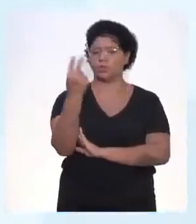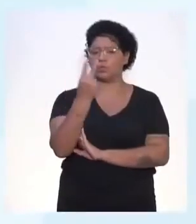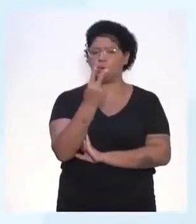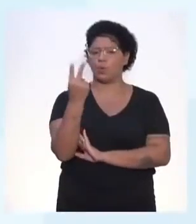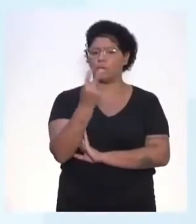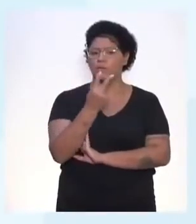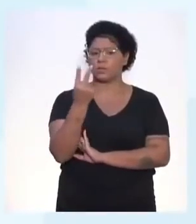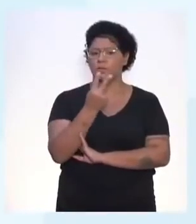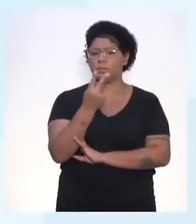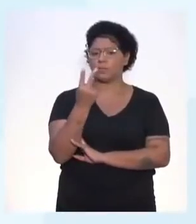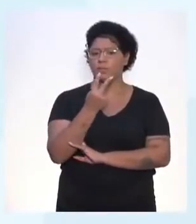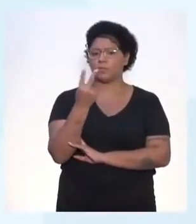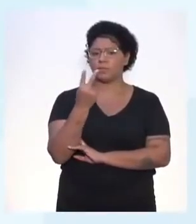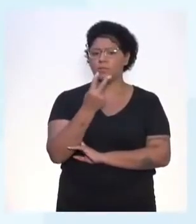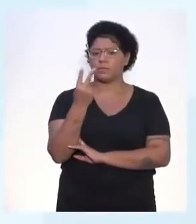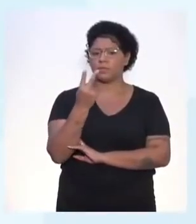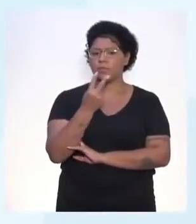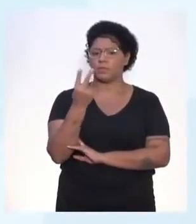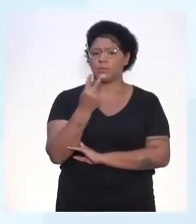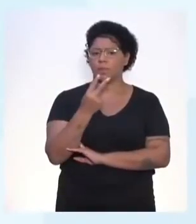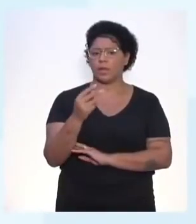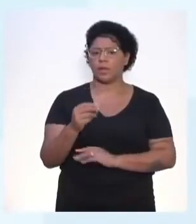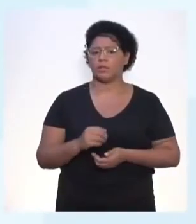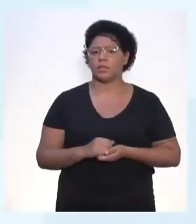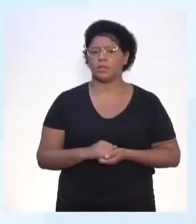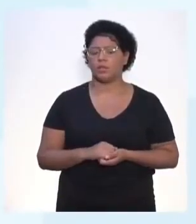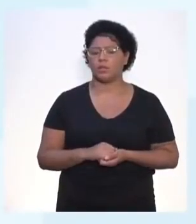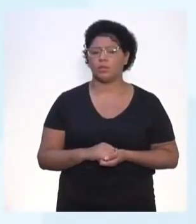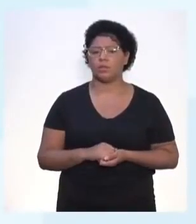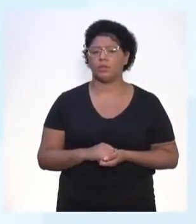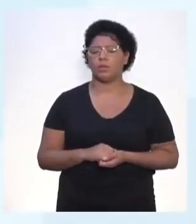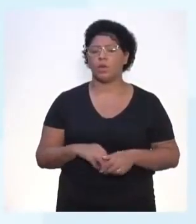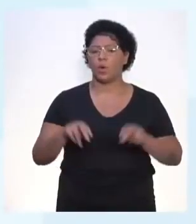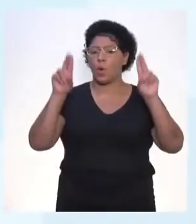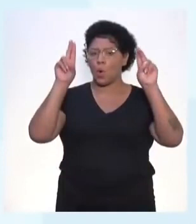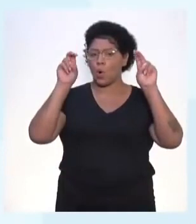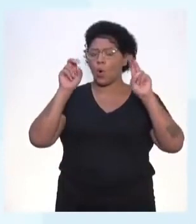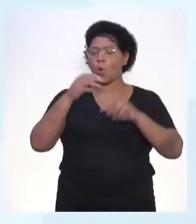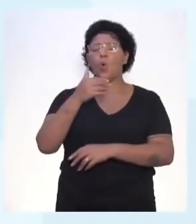O texto 2, ele vai falar, o título é O Homem